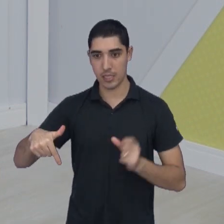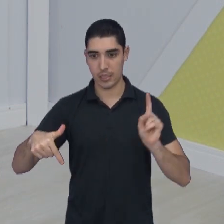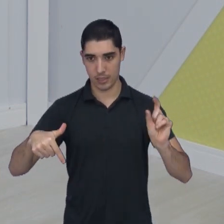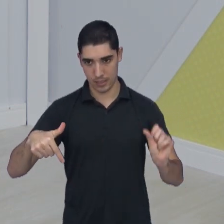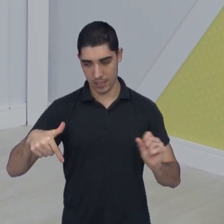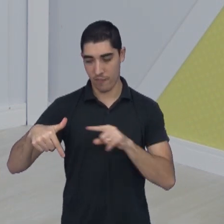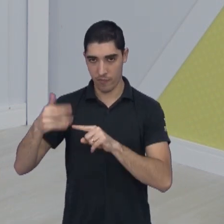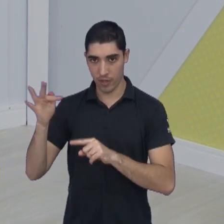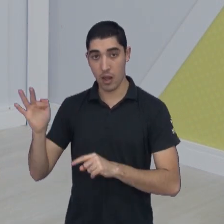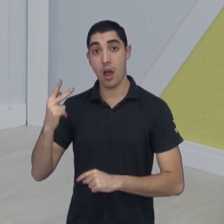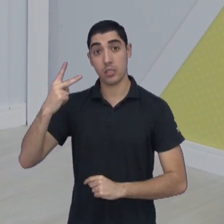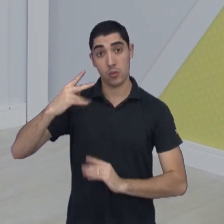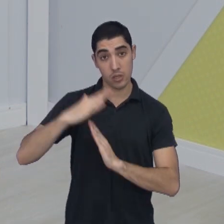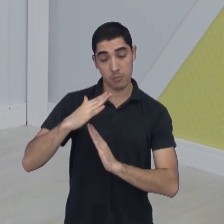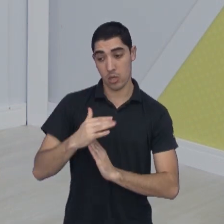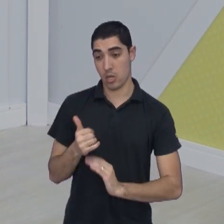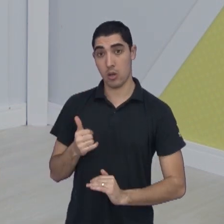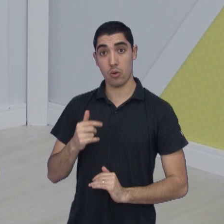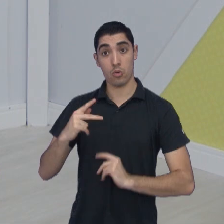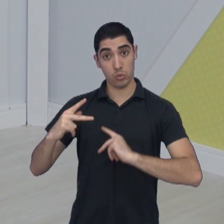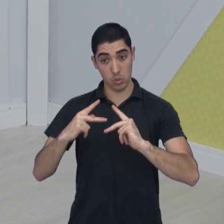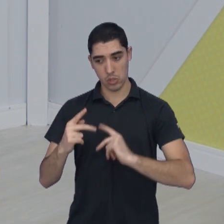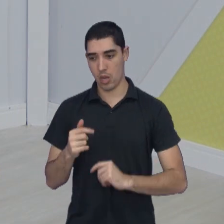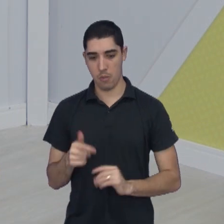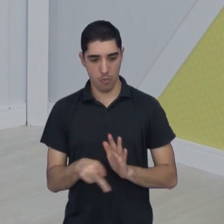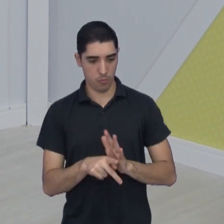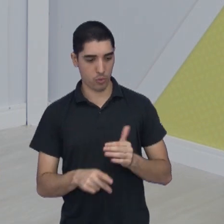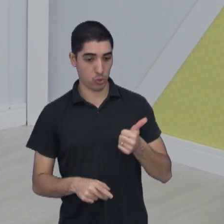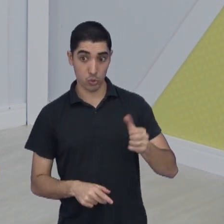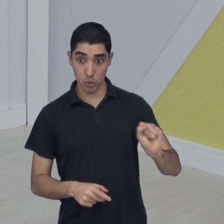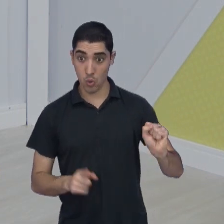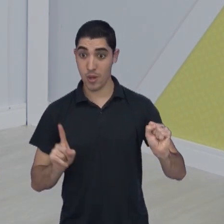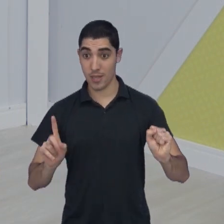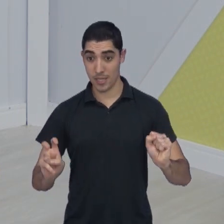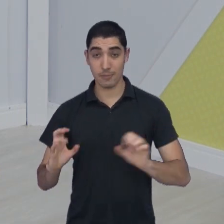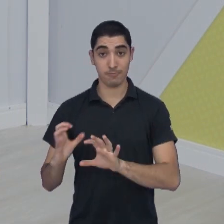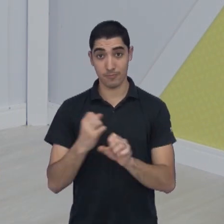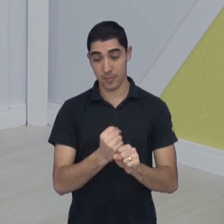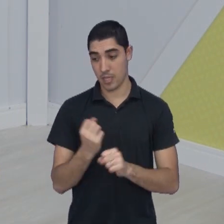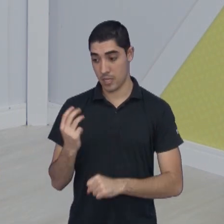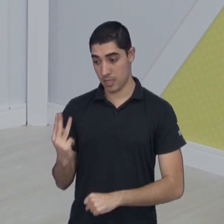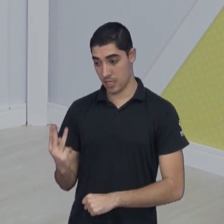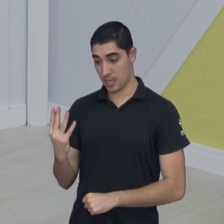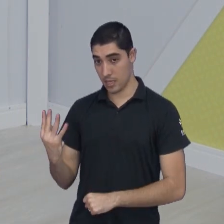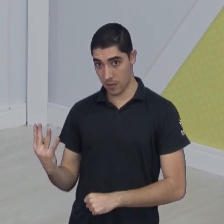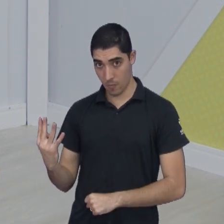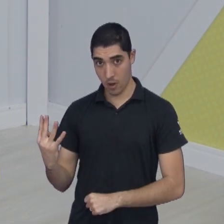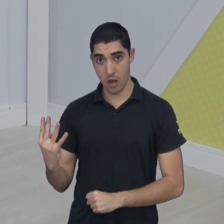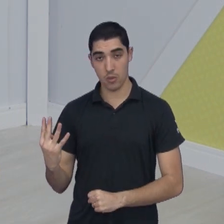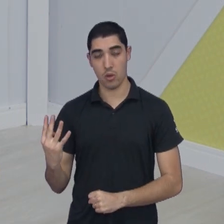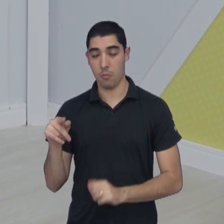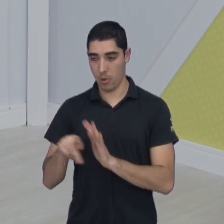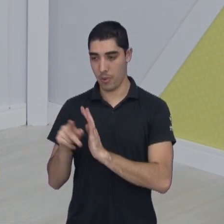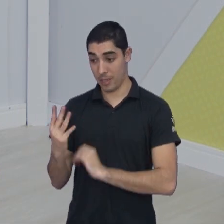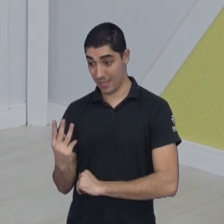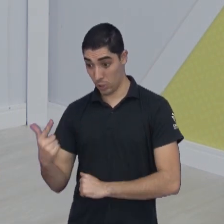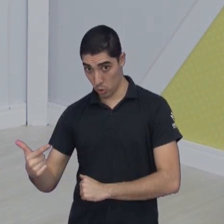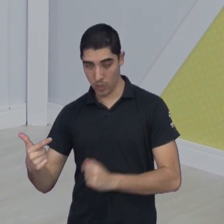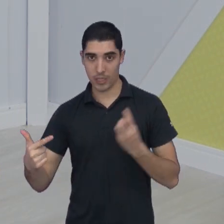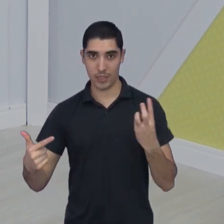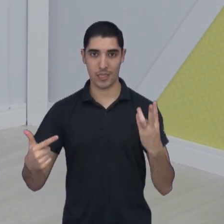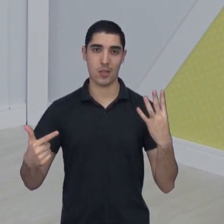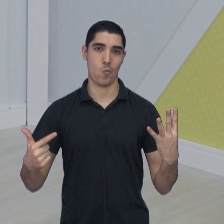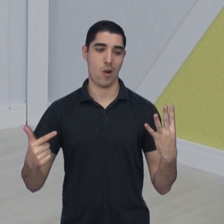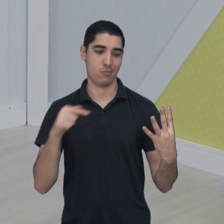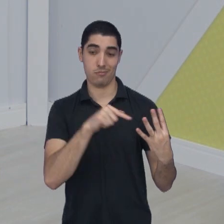quarto, São José deu o troco, 18-15, levou o jogo pro intervalo, 34-32 para o São José. Aí o terceiro quarto é